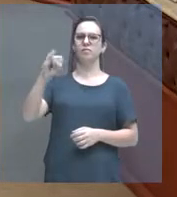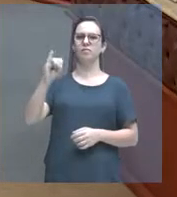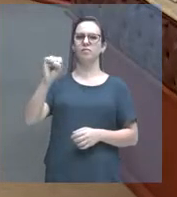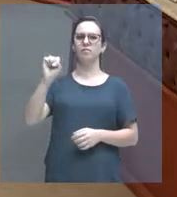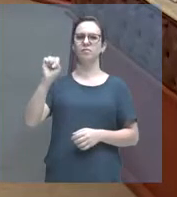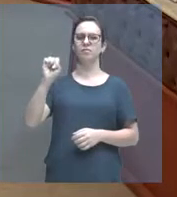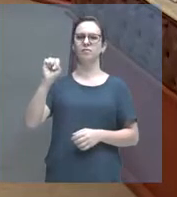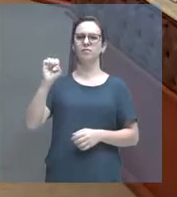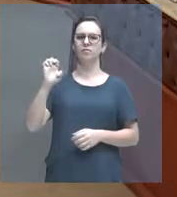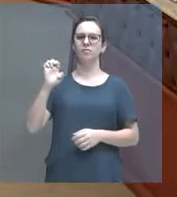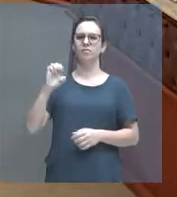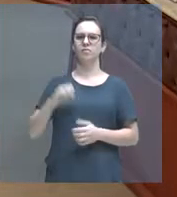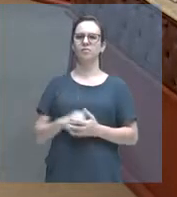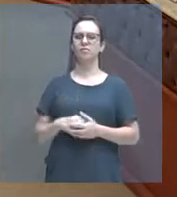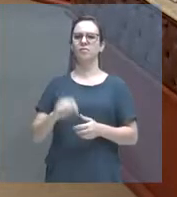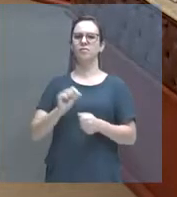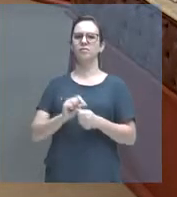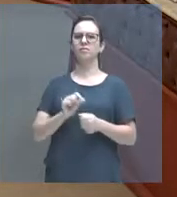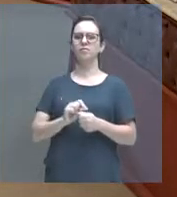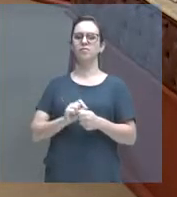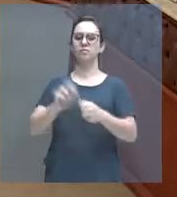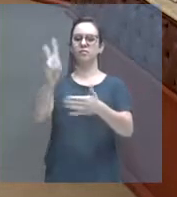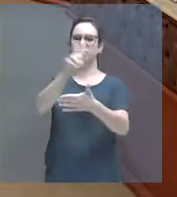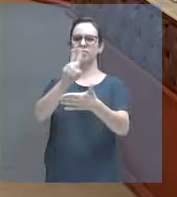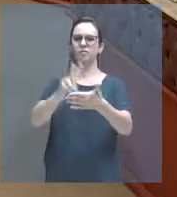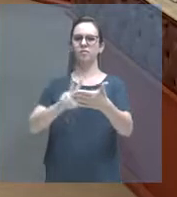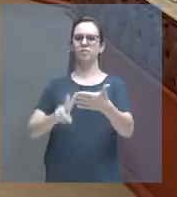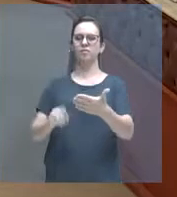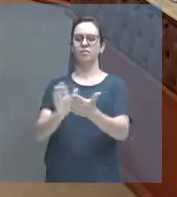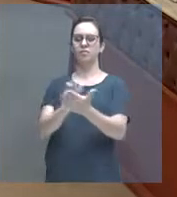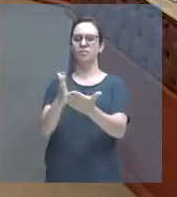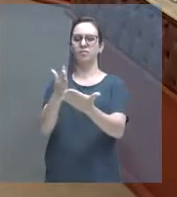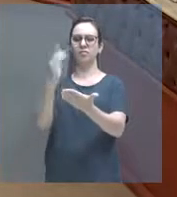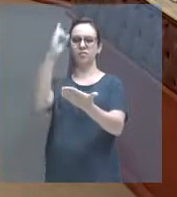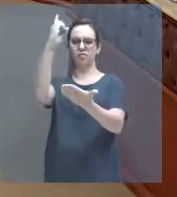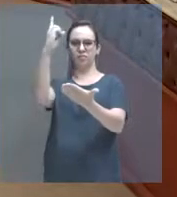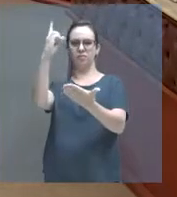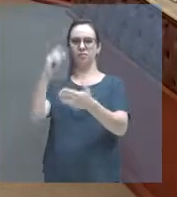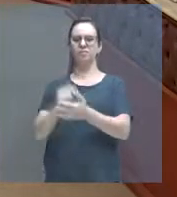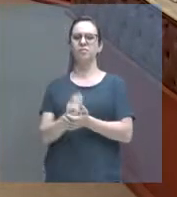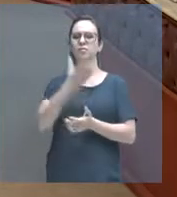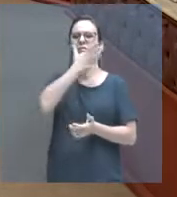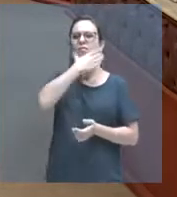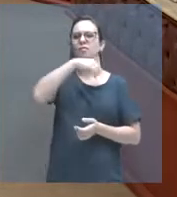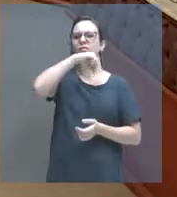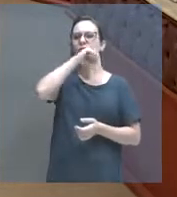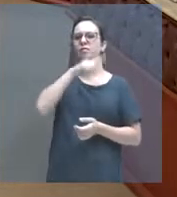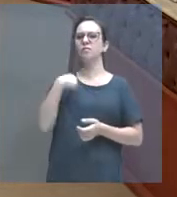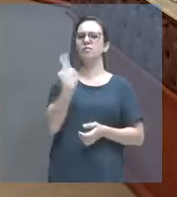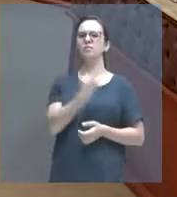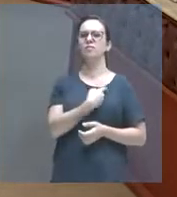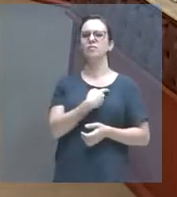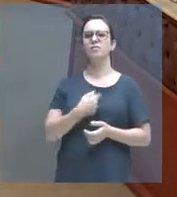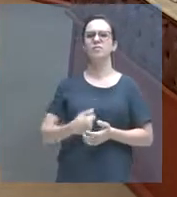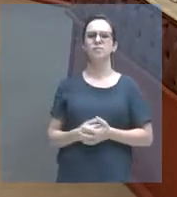aí a oração do trecho bíblico e também a oração do Pai Nosso. Pode passar.